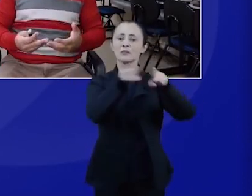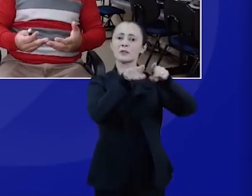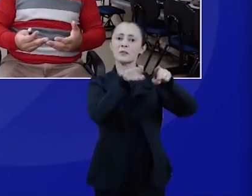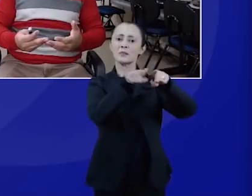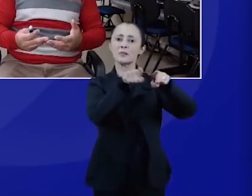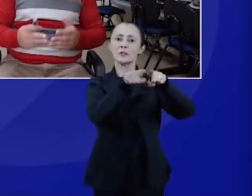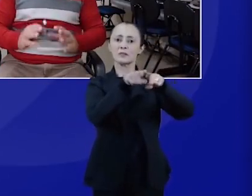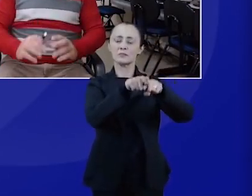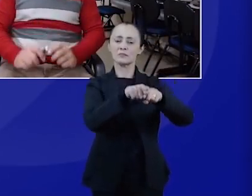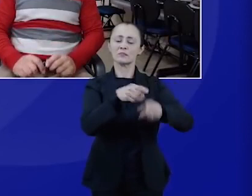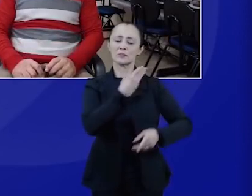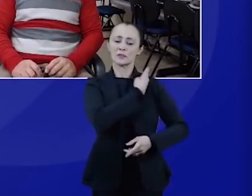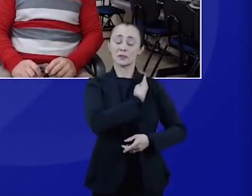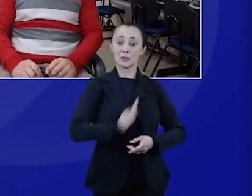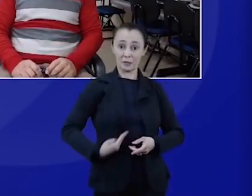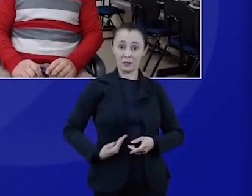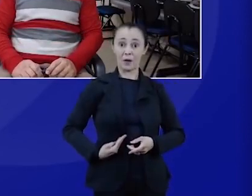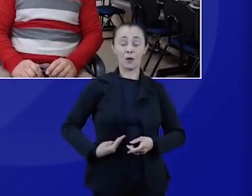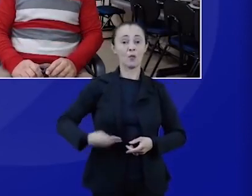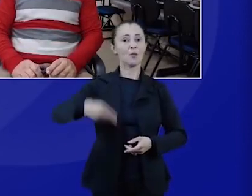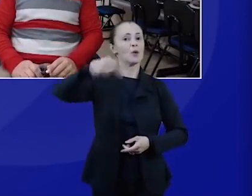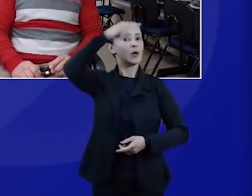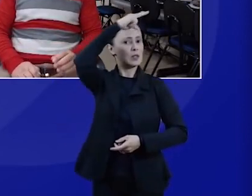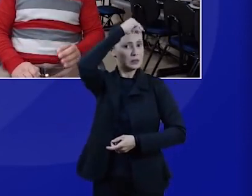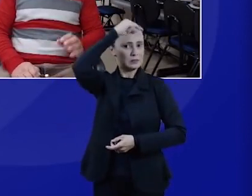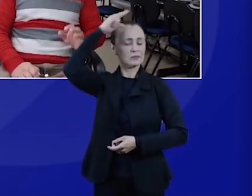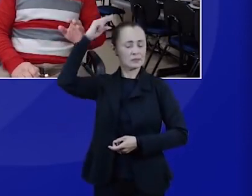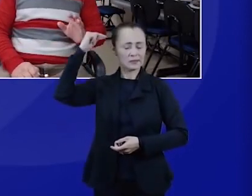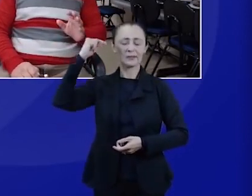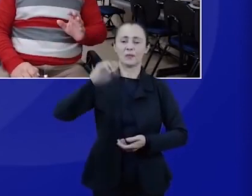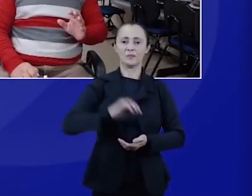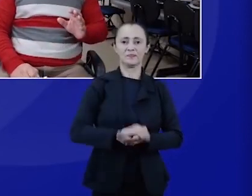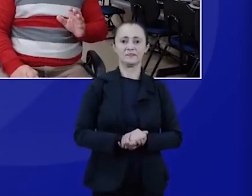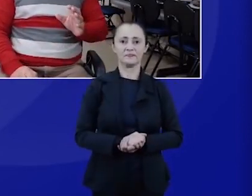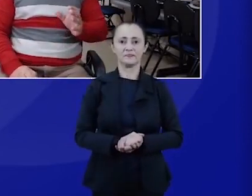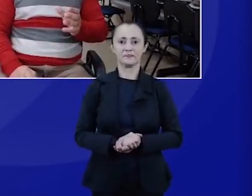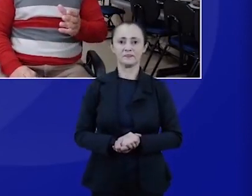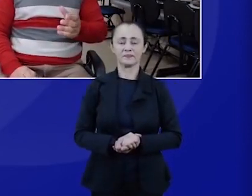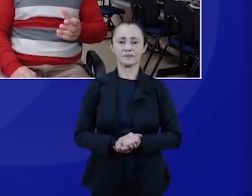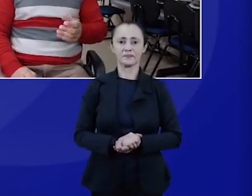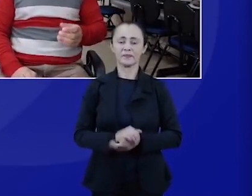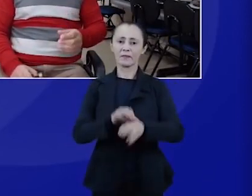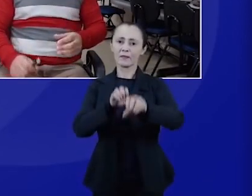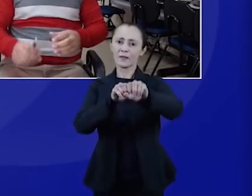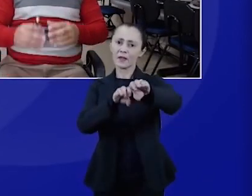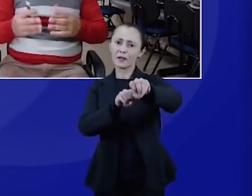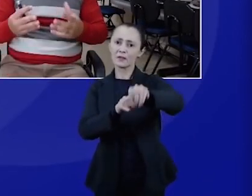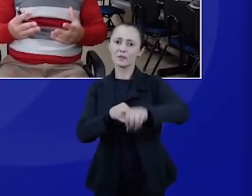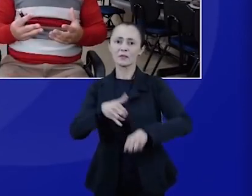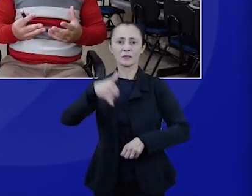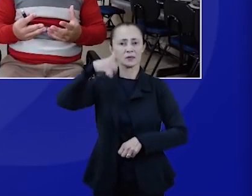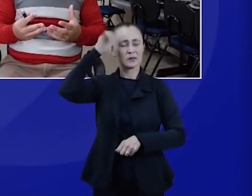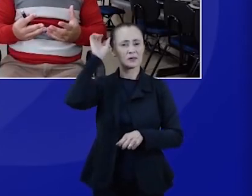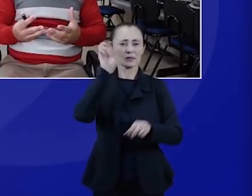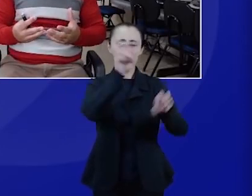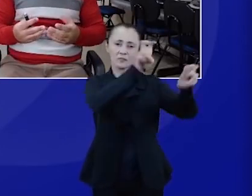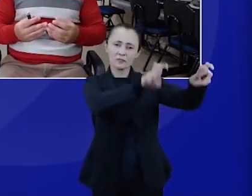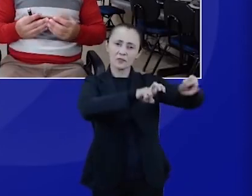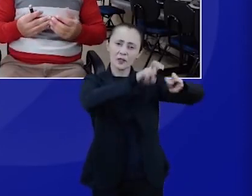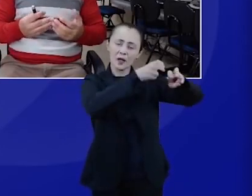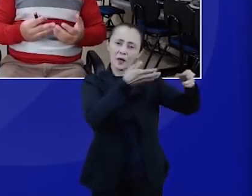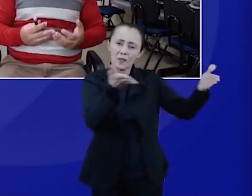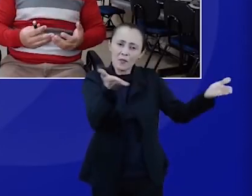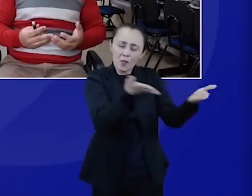estadual e municipal. Vamos lá? A educação do campo hoje, numa visão de